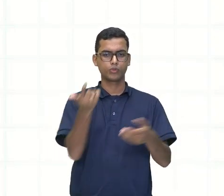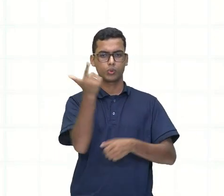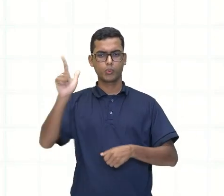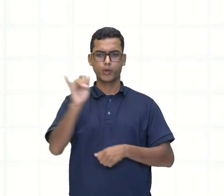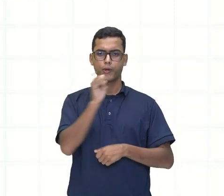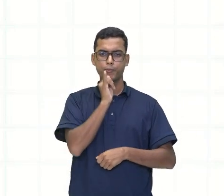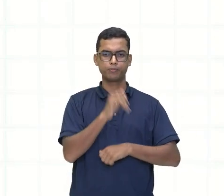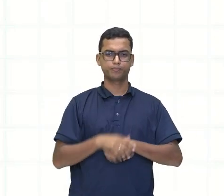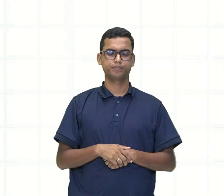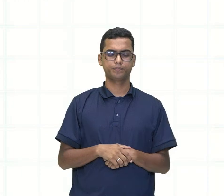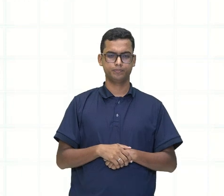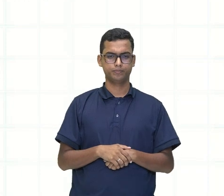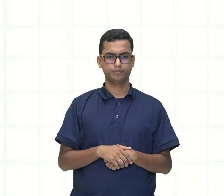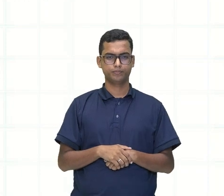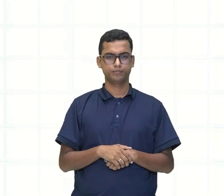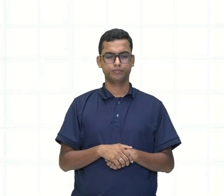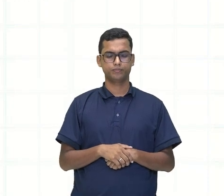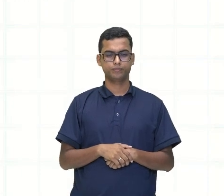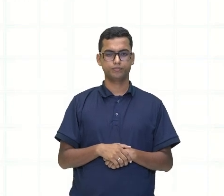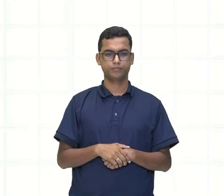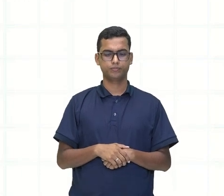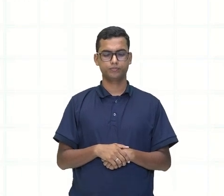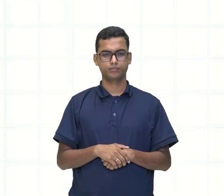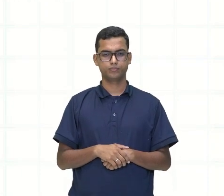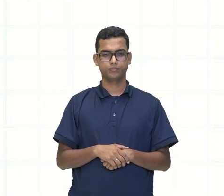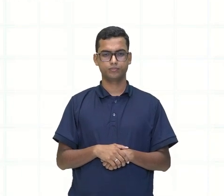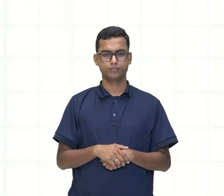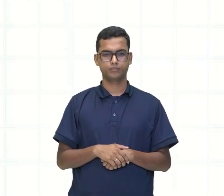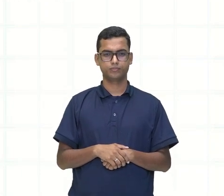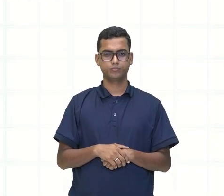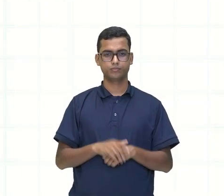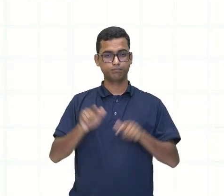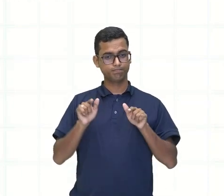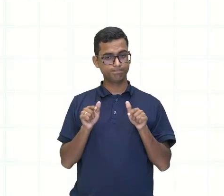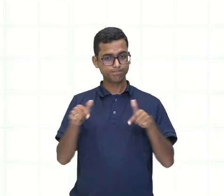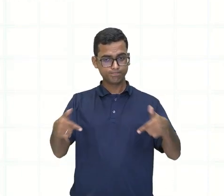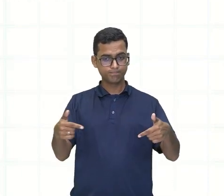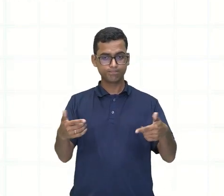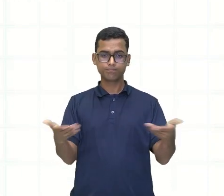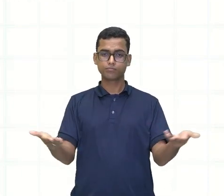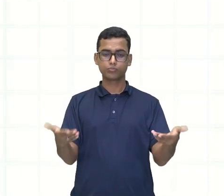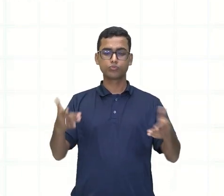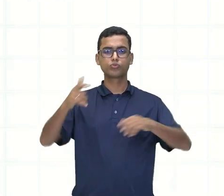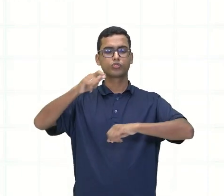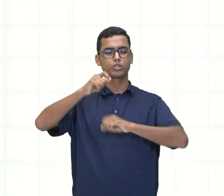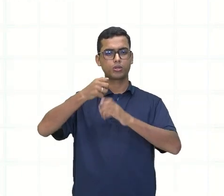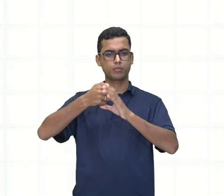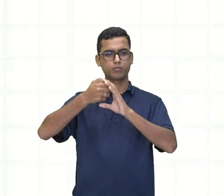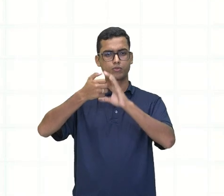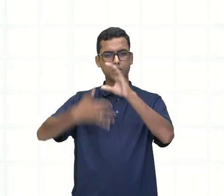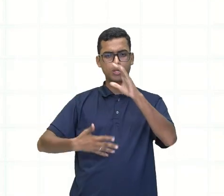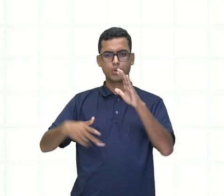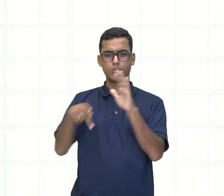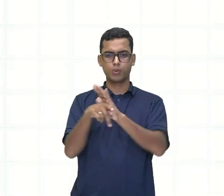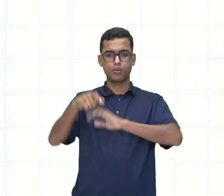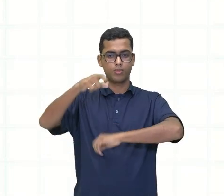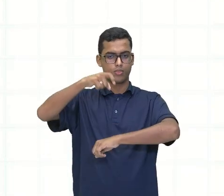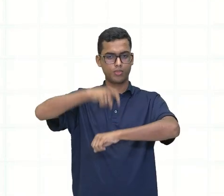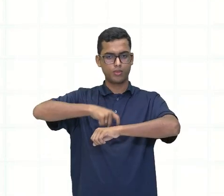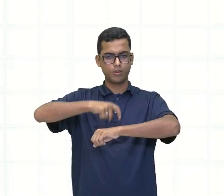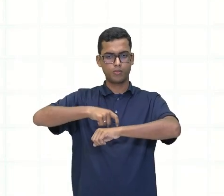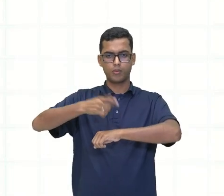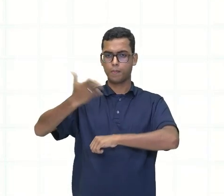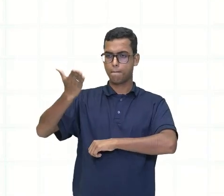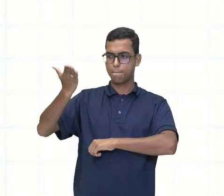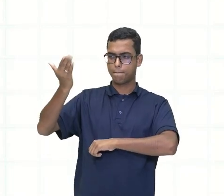aí usamos uma ação que tem caráter temporário no passado. Então, você tem a